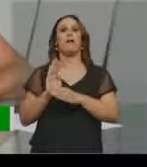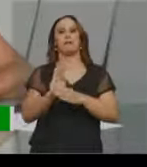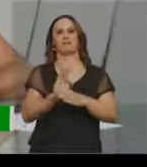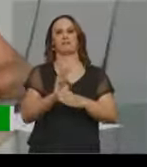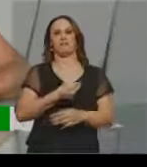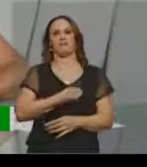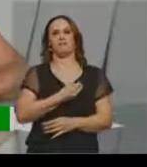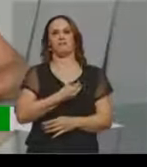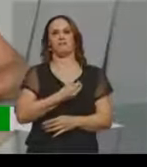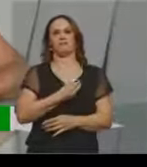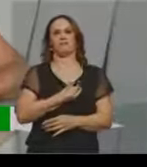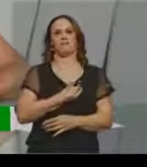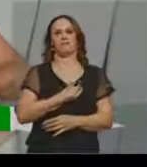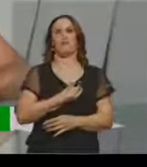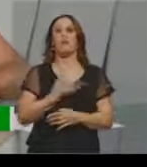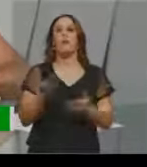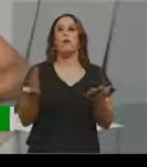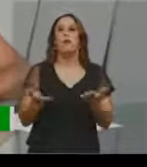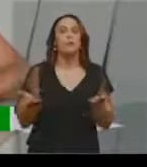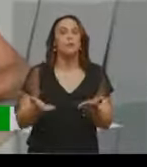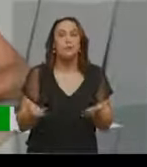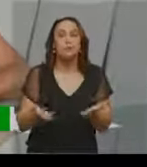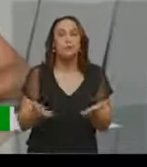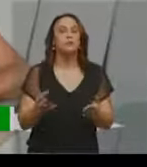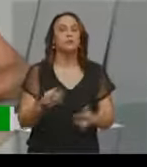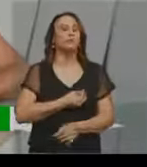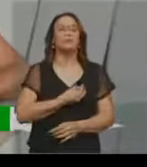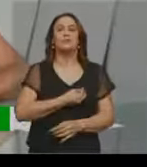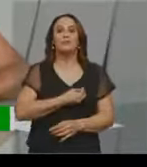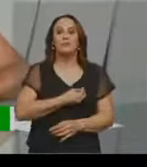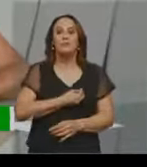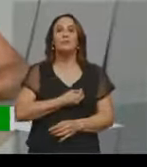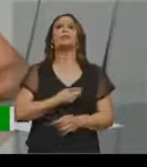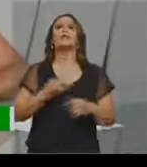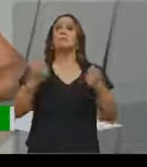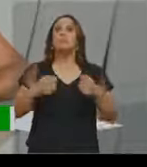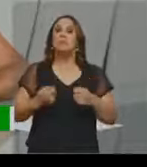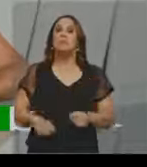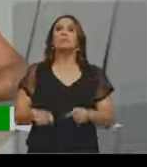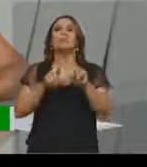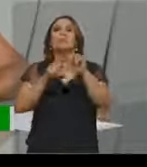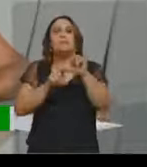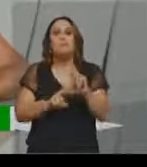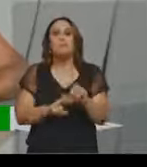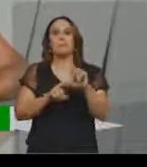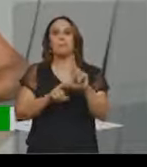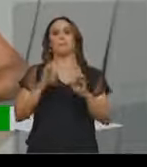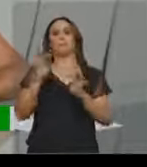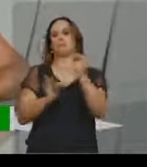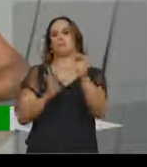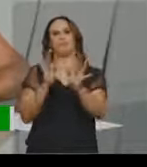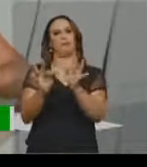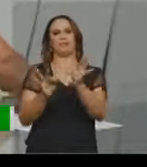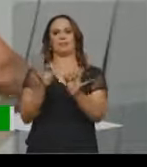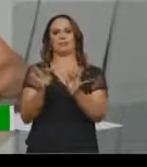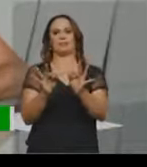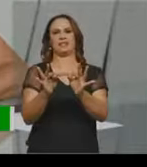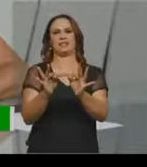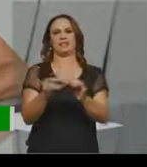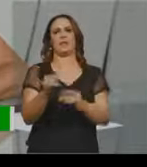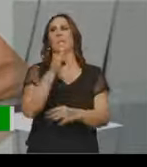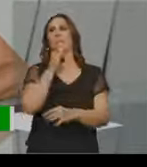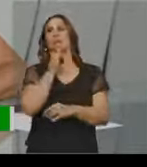que se estabelece hoje, nesse século, ela é moldada sobre as tecnologias. Imagina que hoje em dia ninguém levanta para ligar